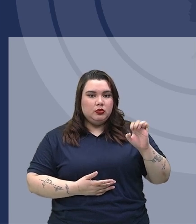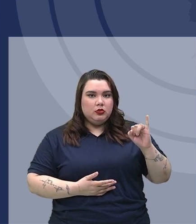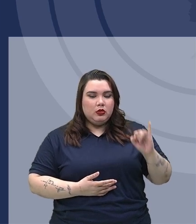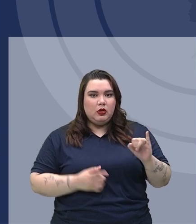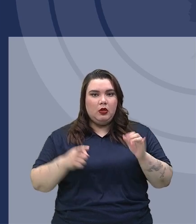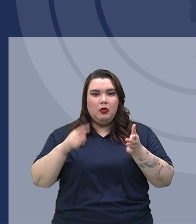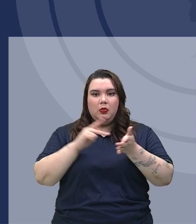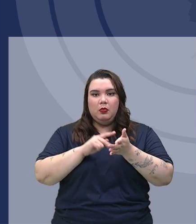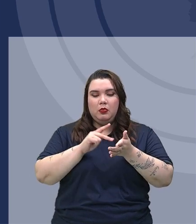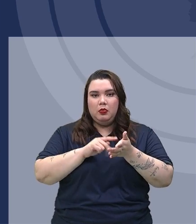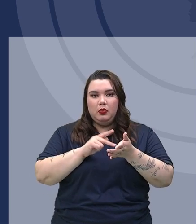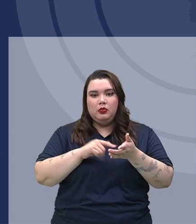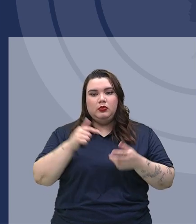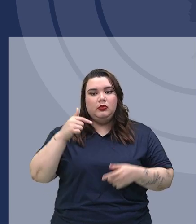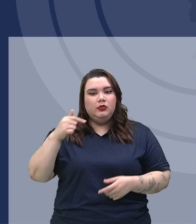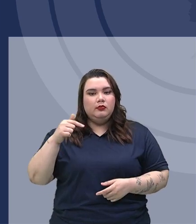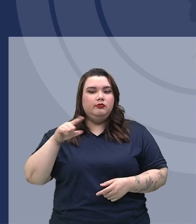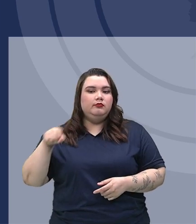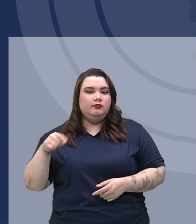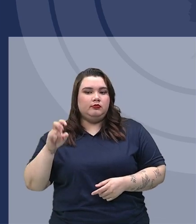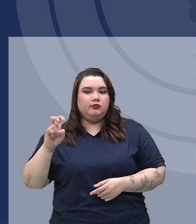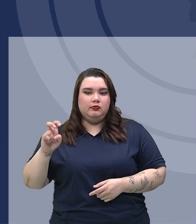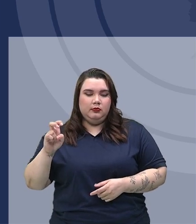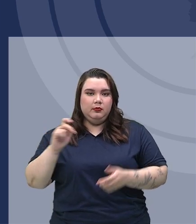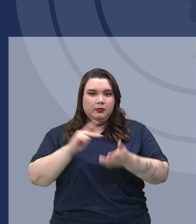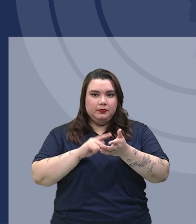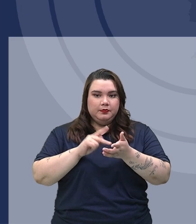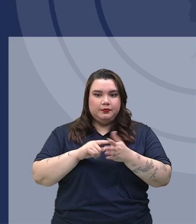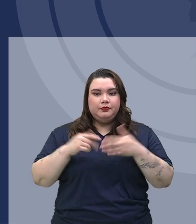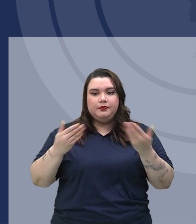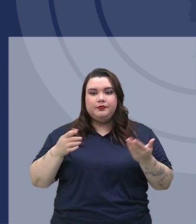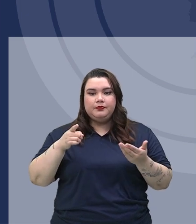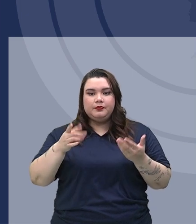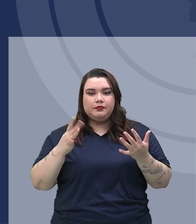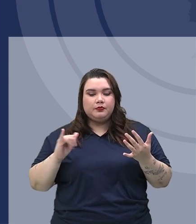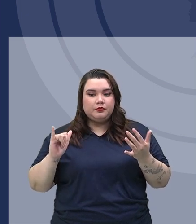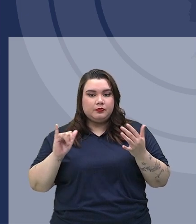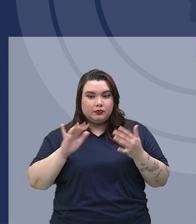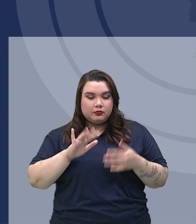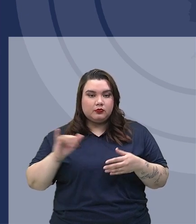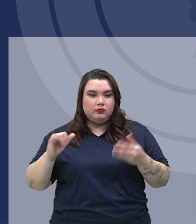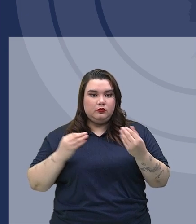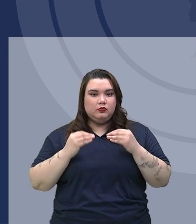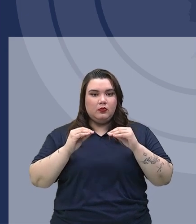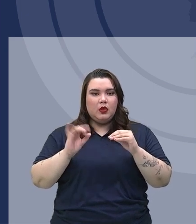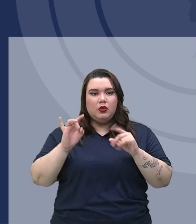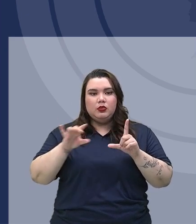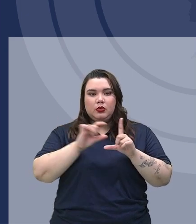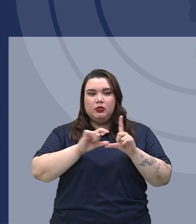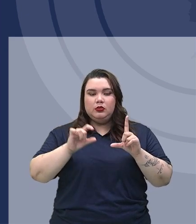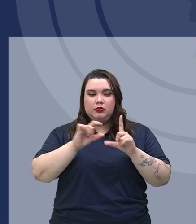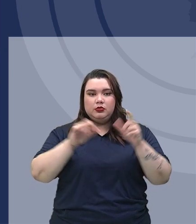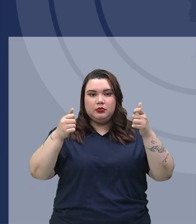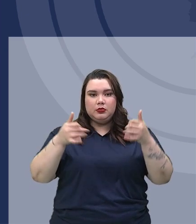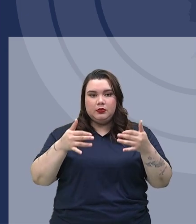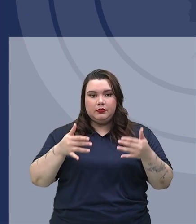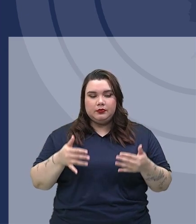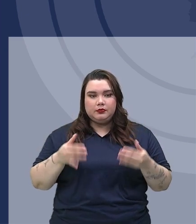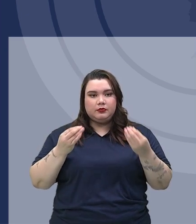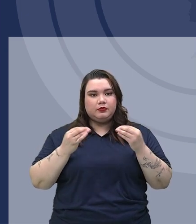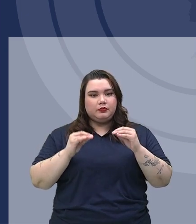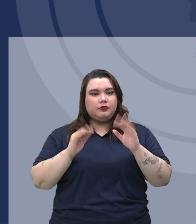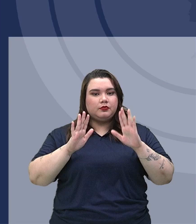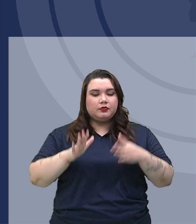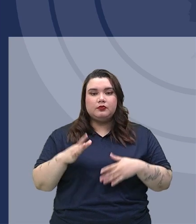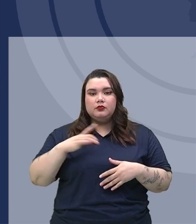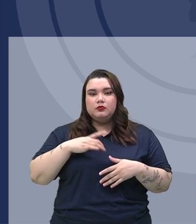avaliação. Projetei, quanto que ele vale? 7,5. E aí, você vai... Aqui é uma legenda, né? Uma explicaçãozinha que já tem lá no